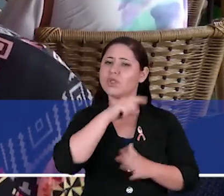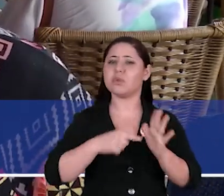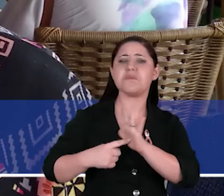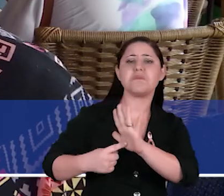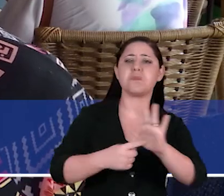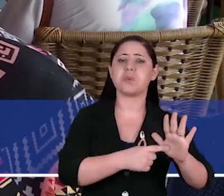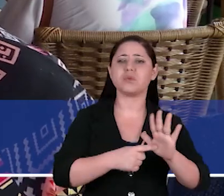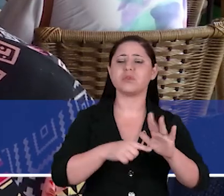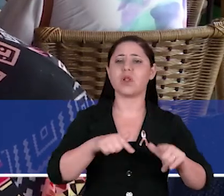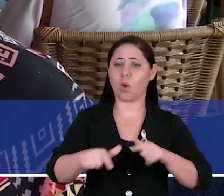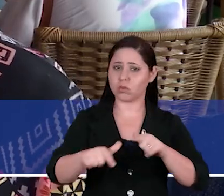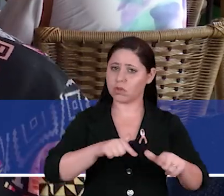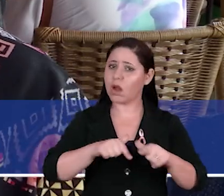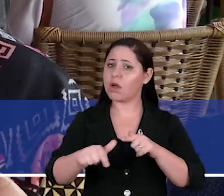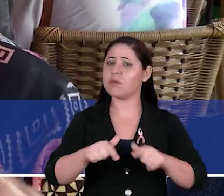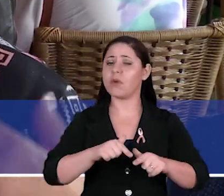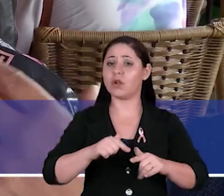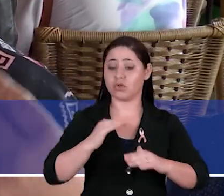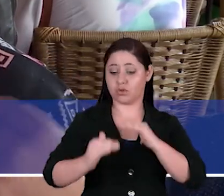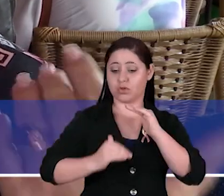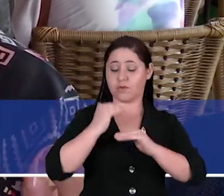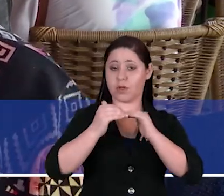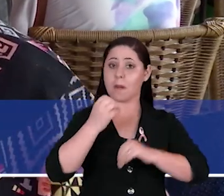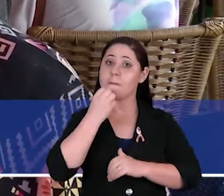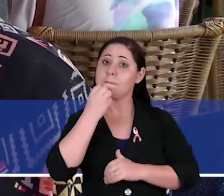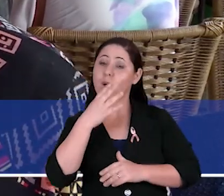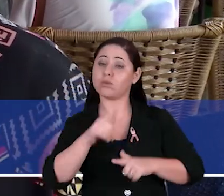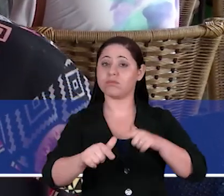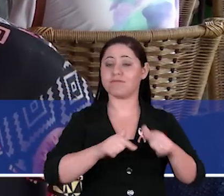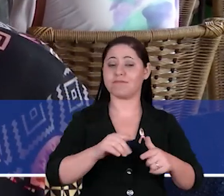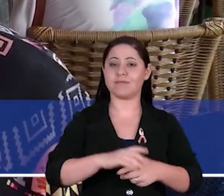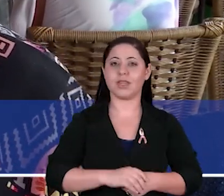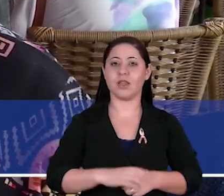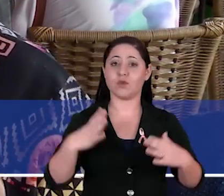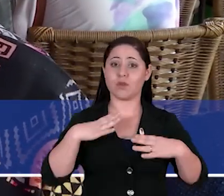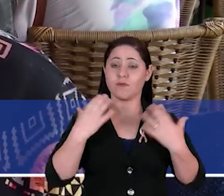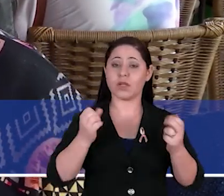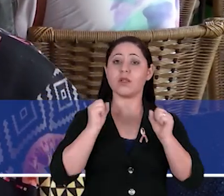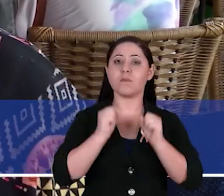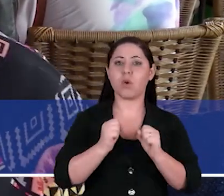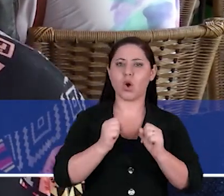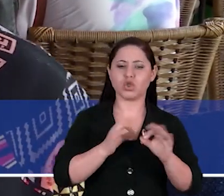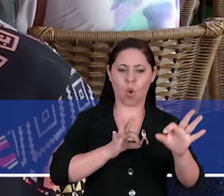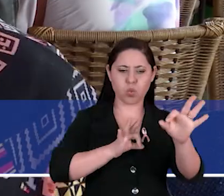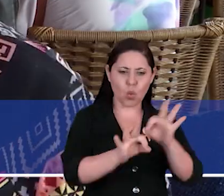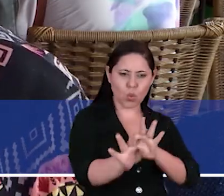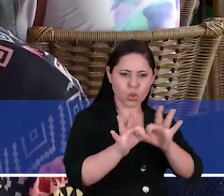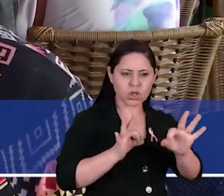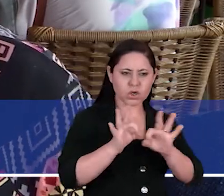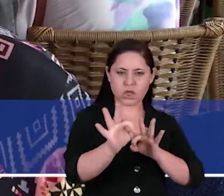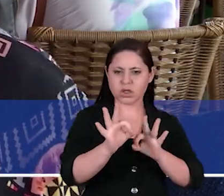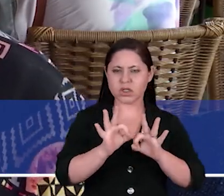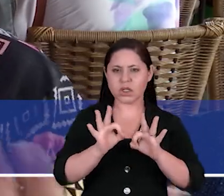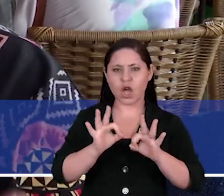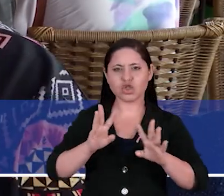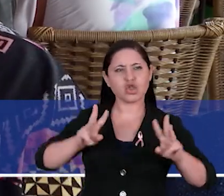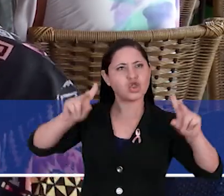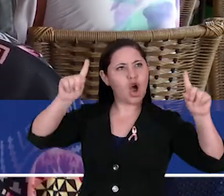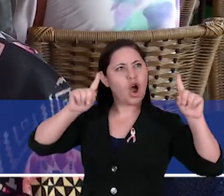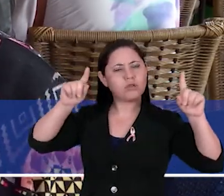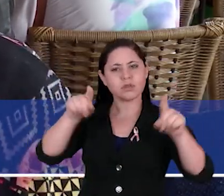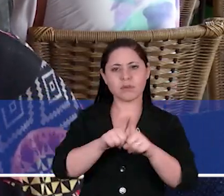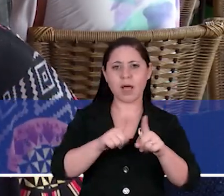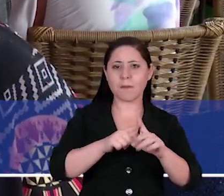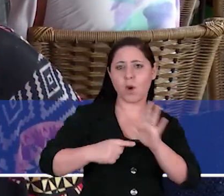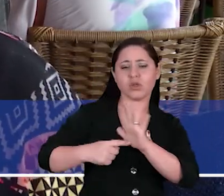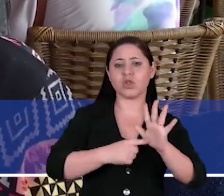está difícil mostrar o trabalho, está difícil a gente desenvolver bons trabalhos. E nesses festivais a gente pode montar shows